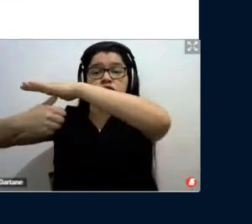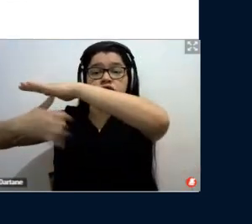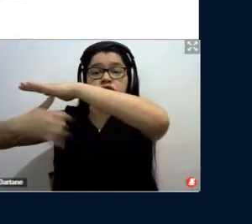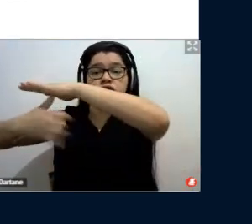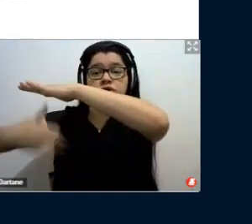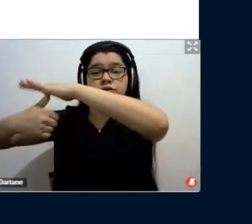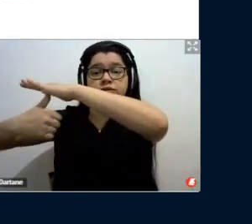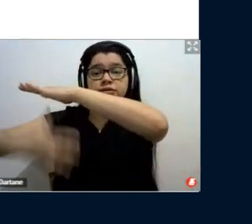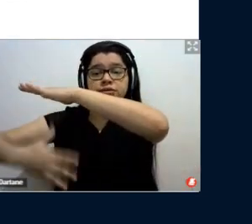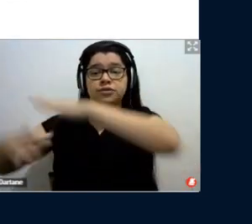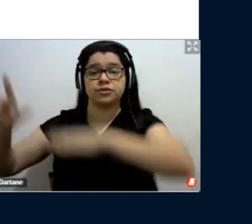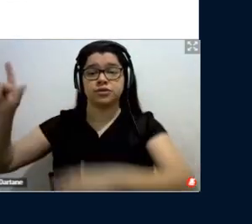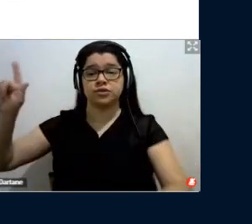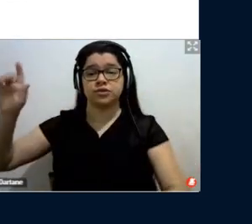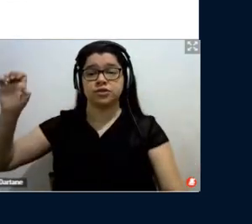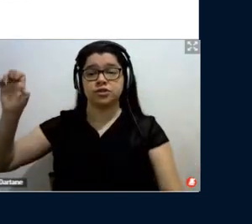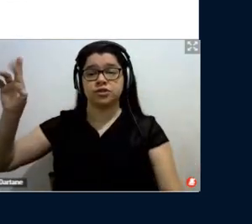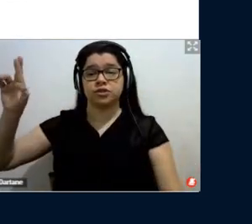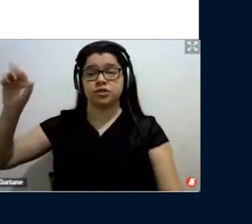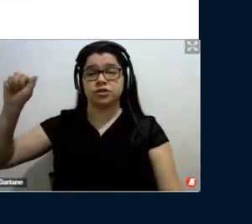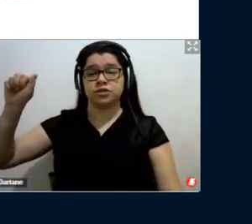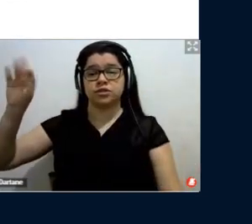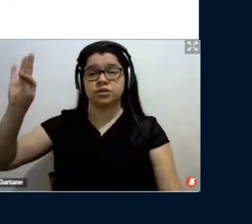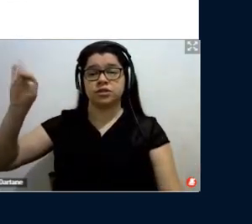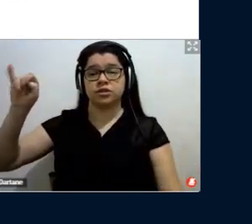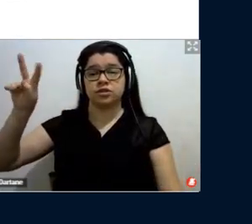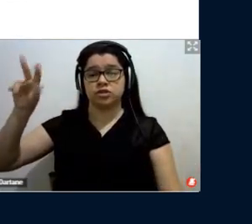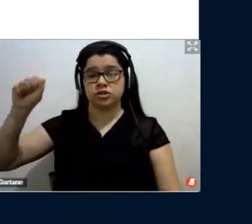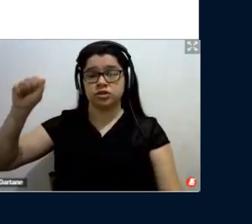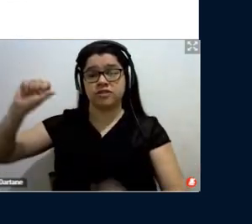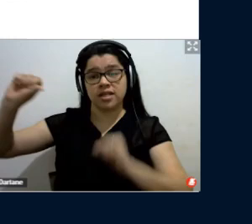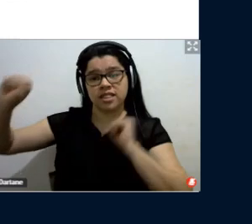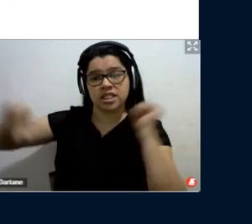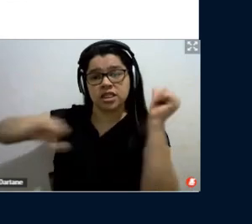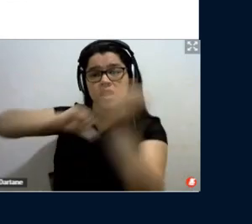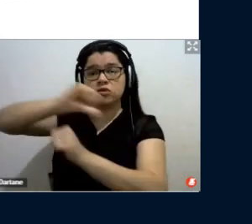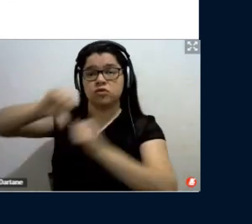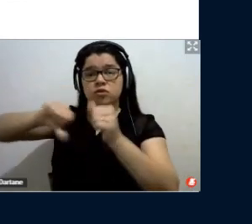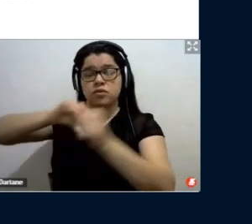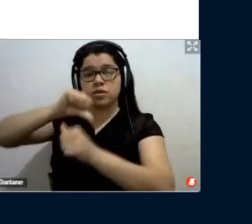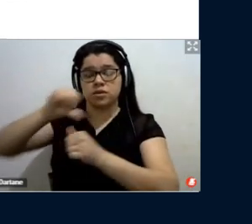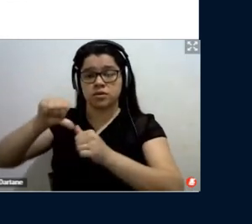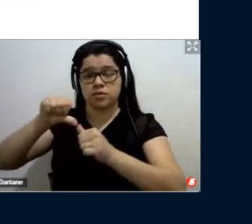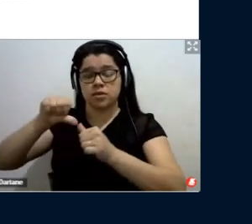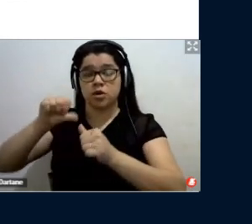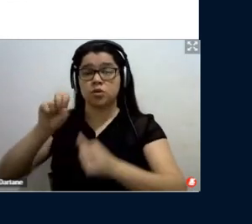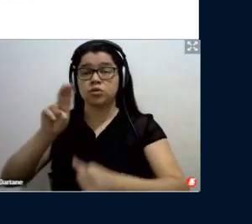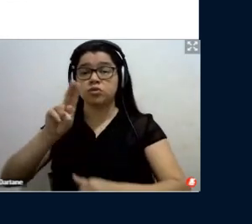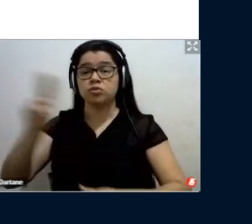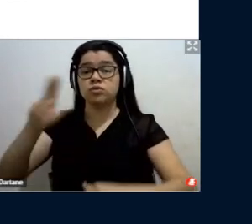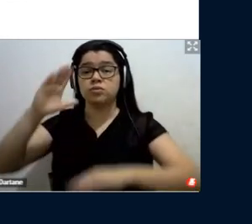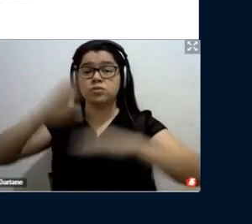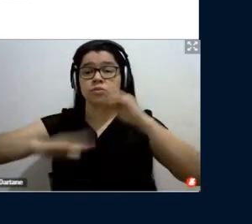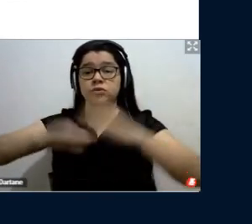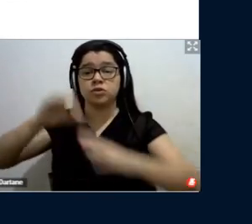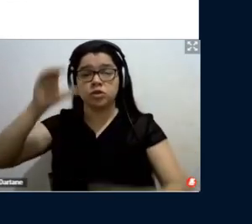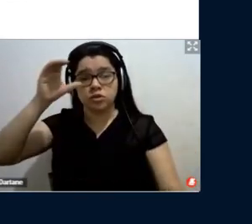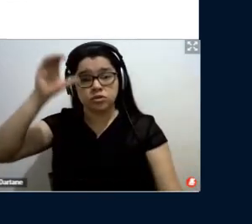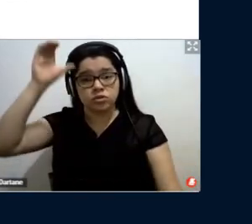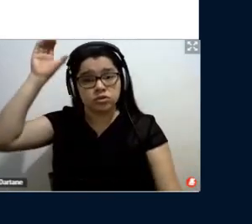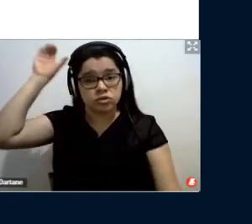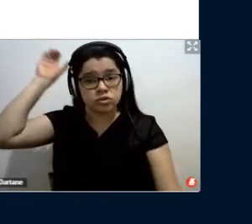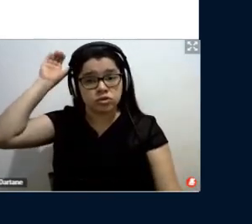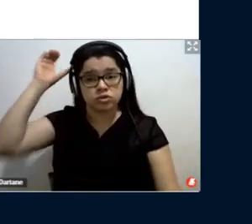gerativo-transformacional de Chomsky. Tá? Vocês devem estar lembrados disso em estudos